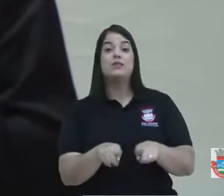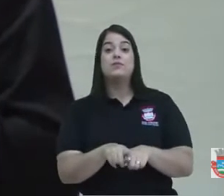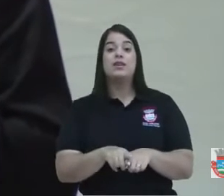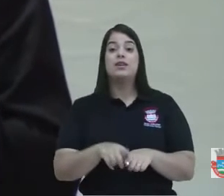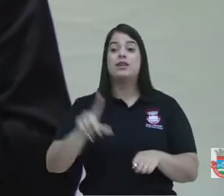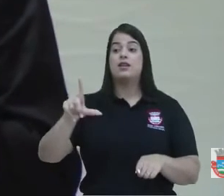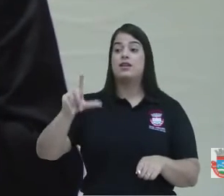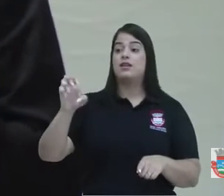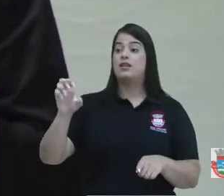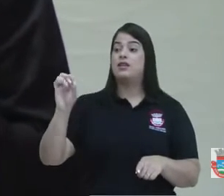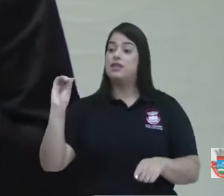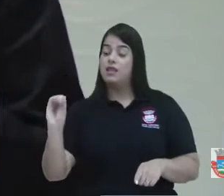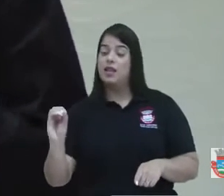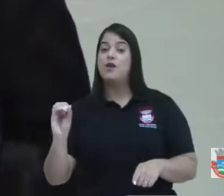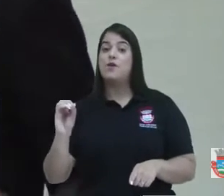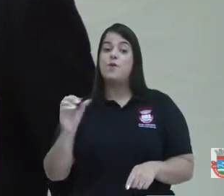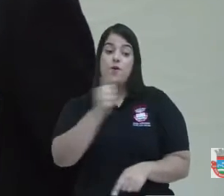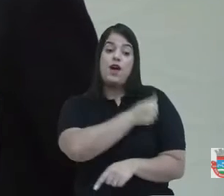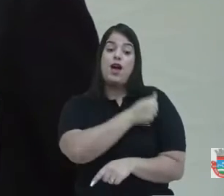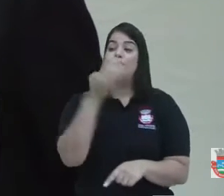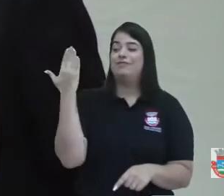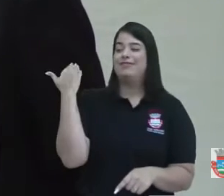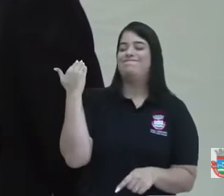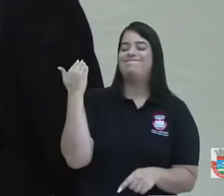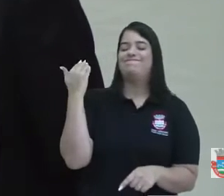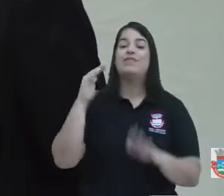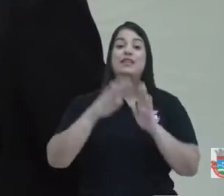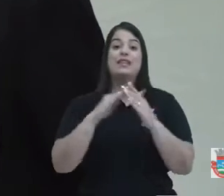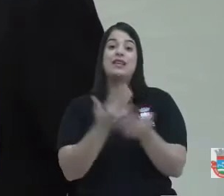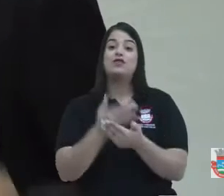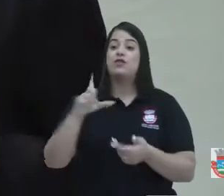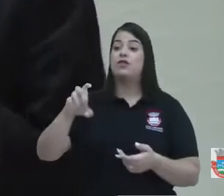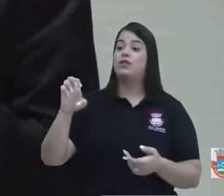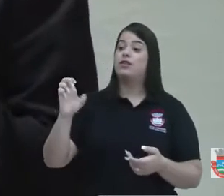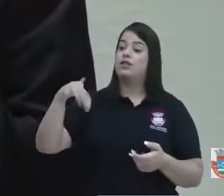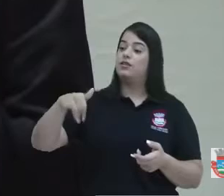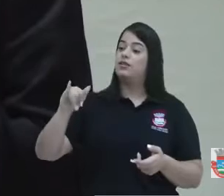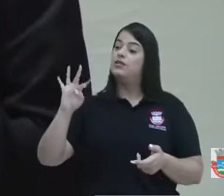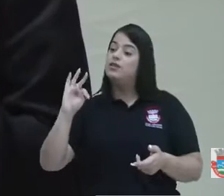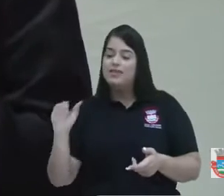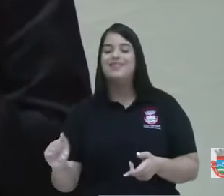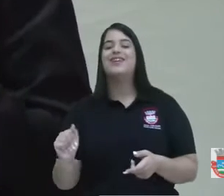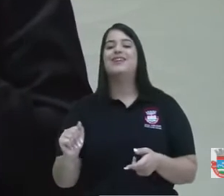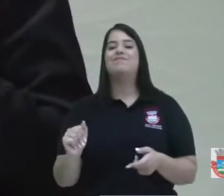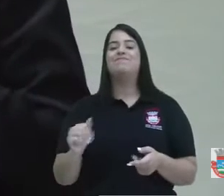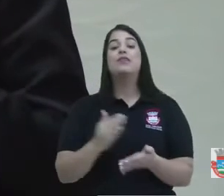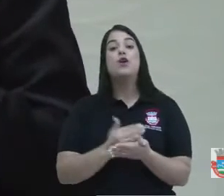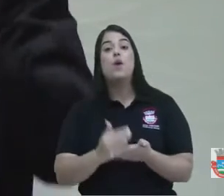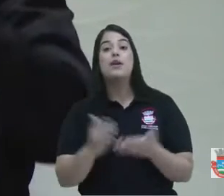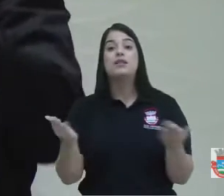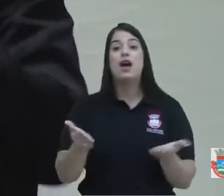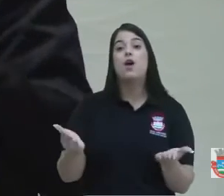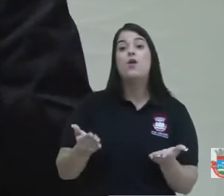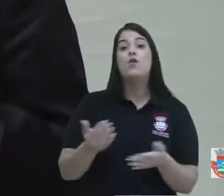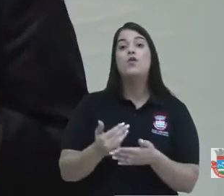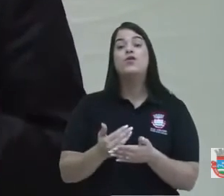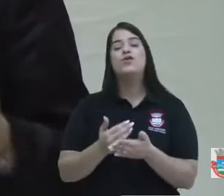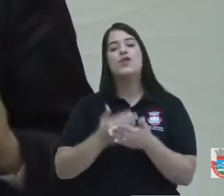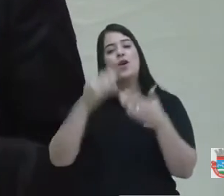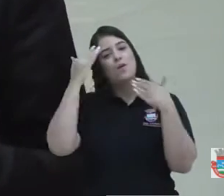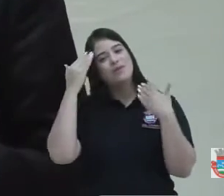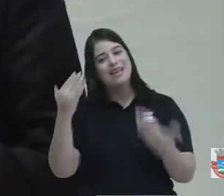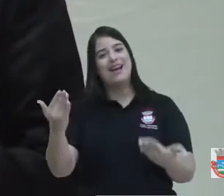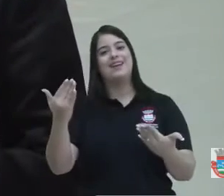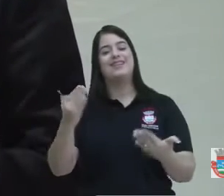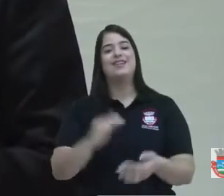amigo e aluno e ex-aluno da escola Lenita Fonte Sintra. E começa hoje agradecendo